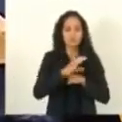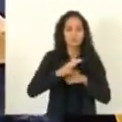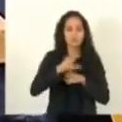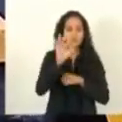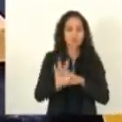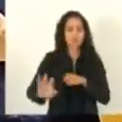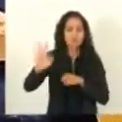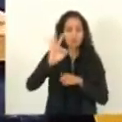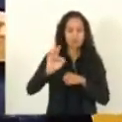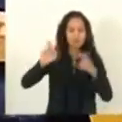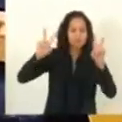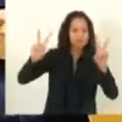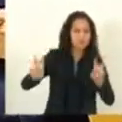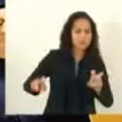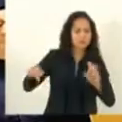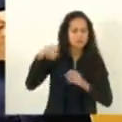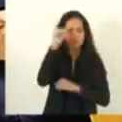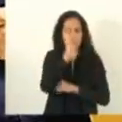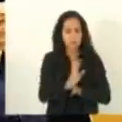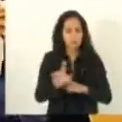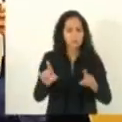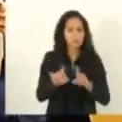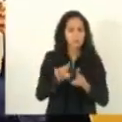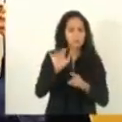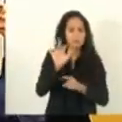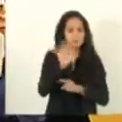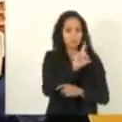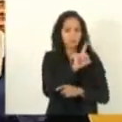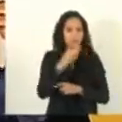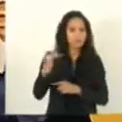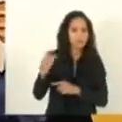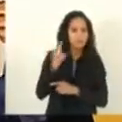diz que compete à União, aos Estados e ao Distrito Federal legislar